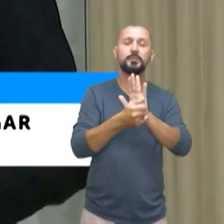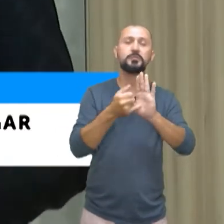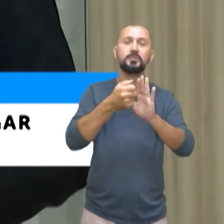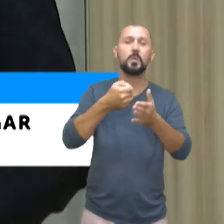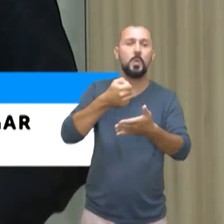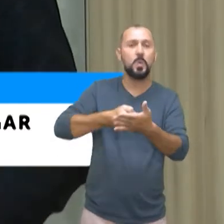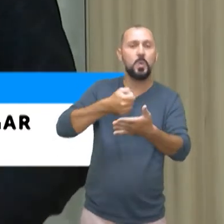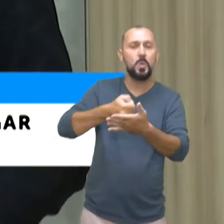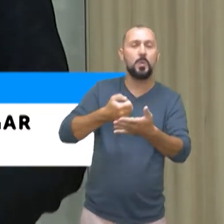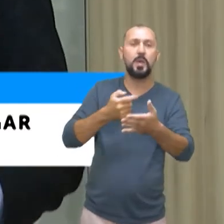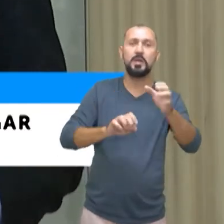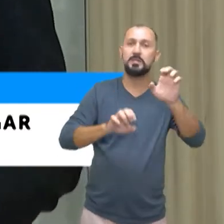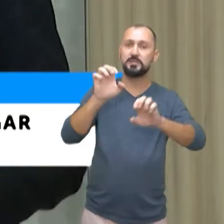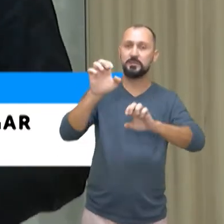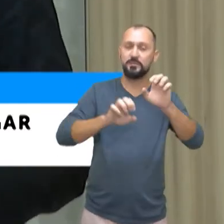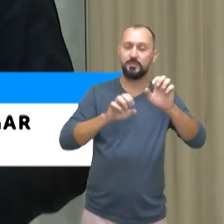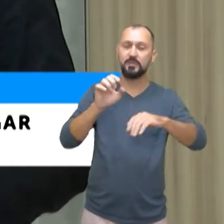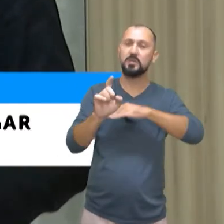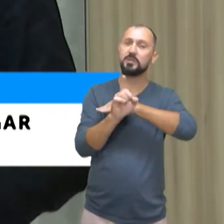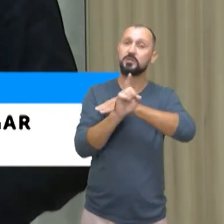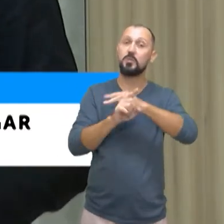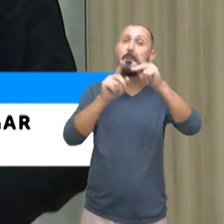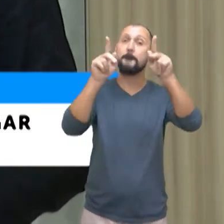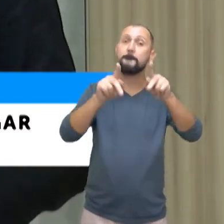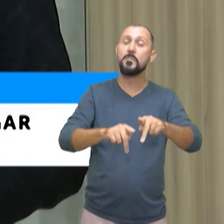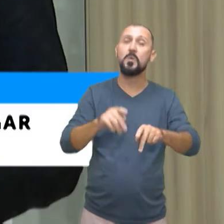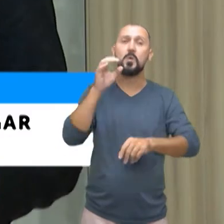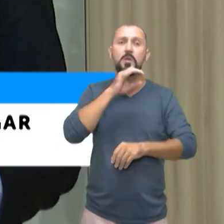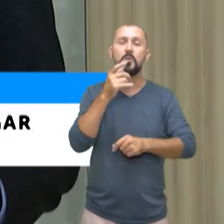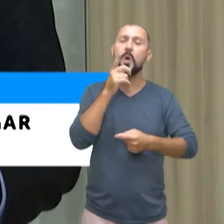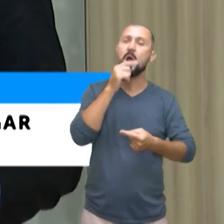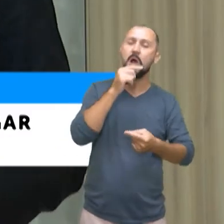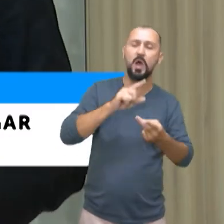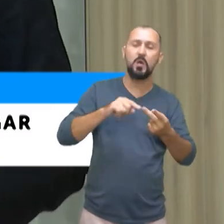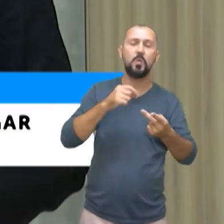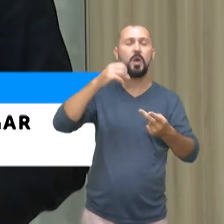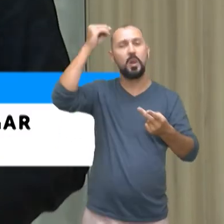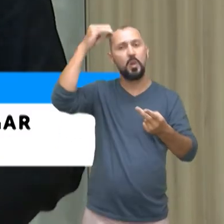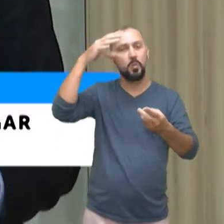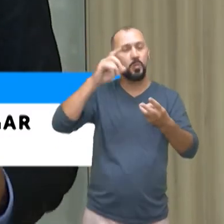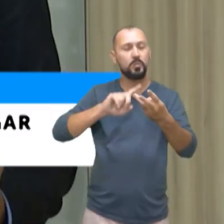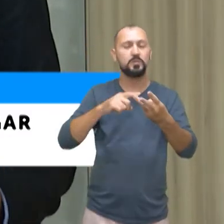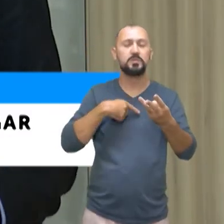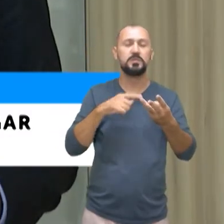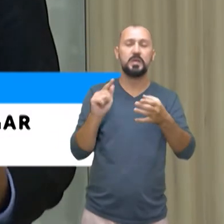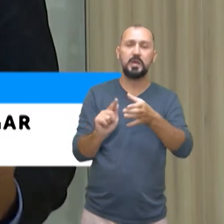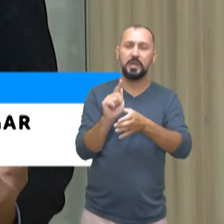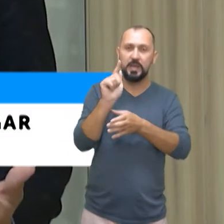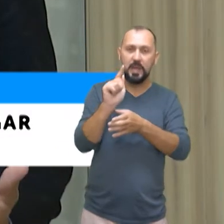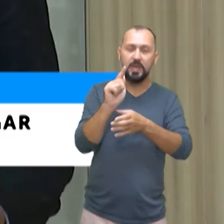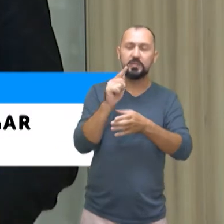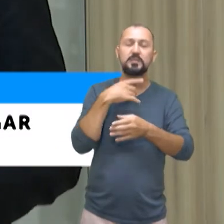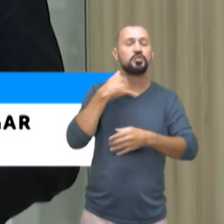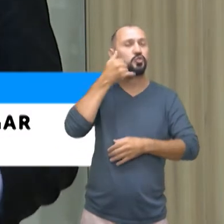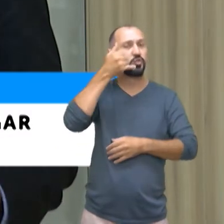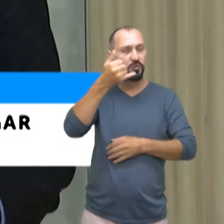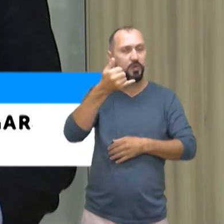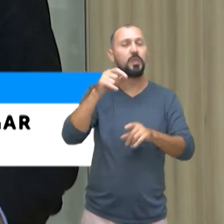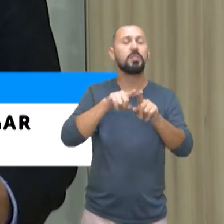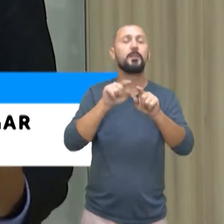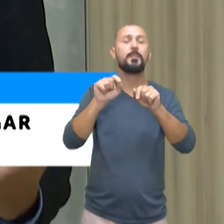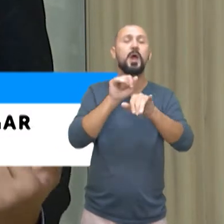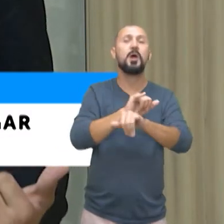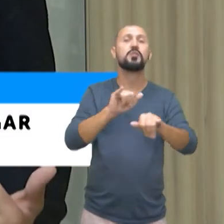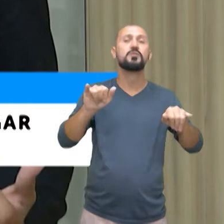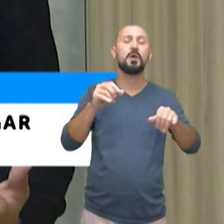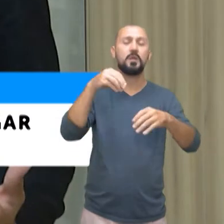proposta do parlamentar foi o projeto que obriga as concessionárias de serviços públicos essenciais, como a de água, energia elétrica, gás